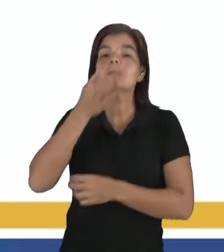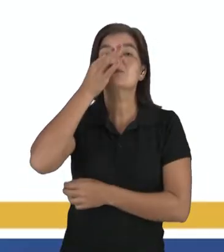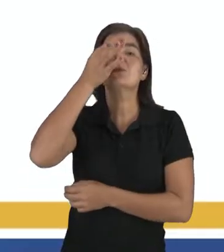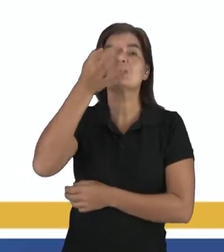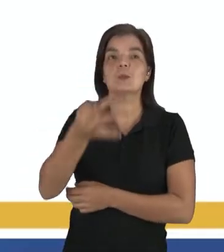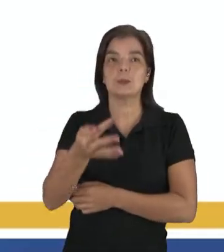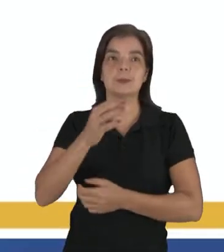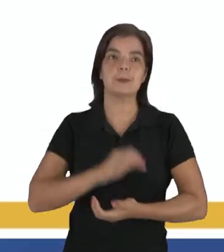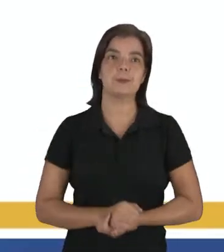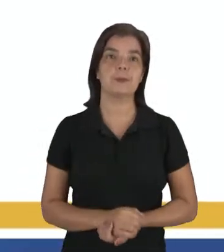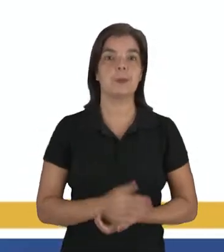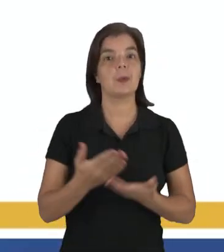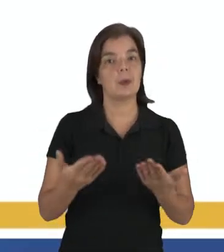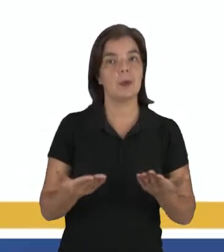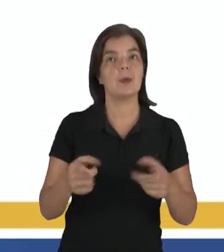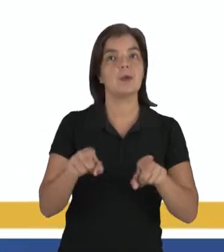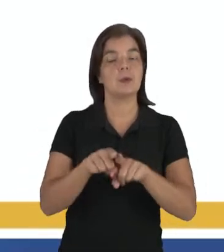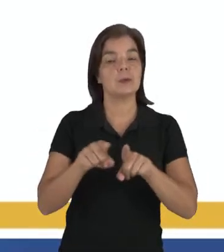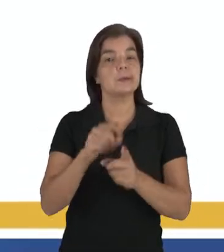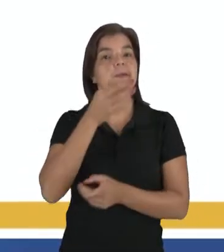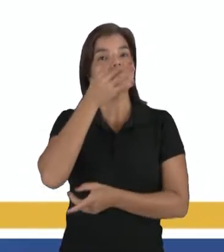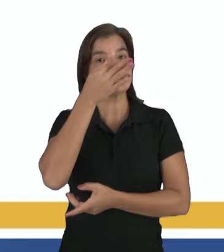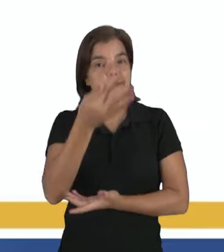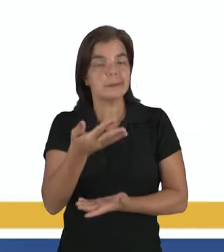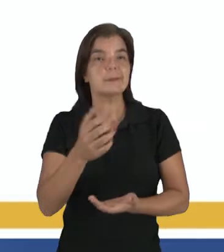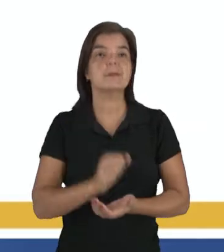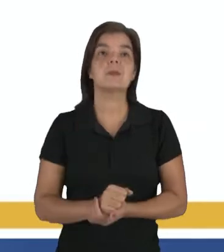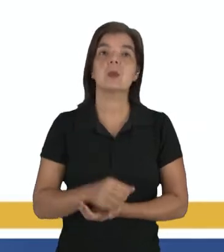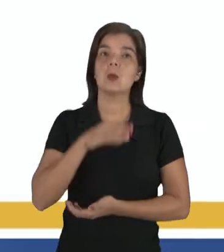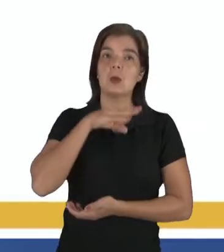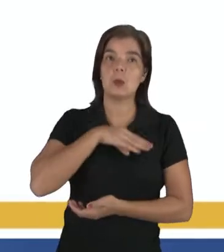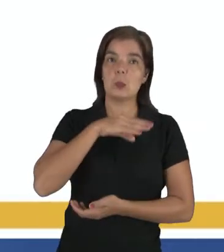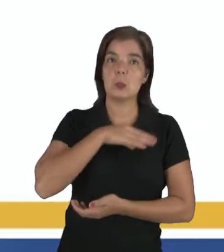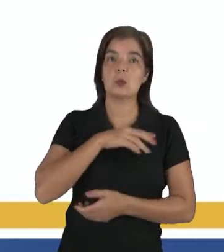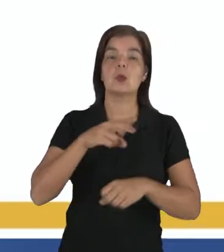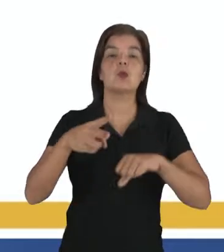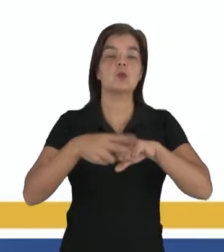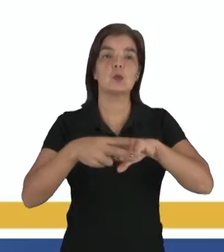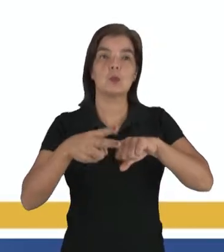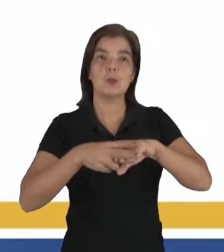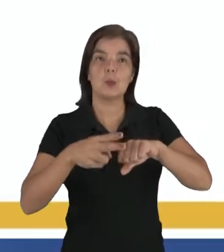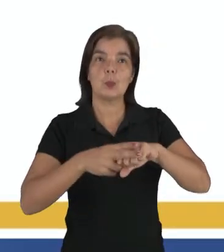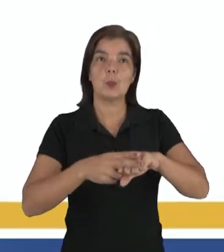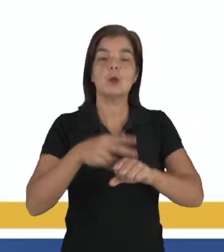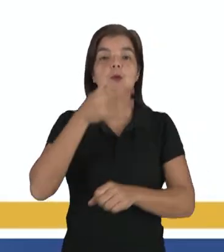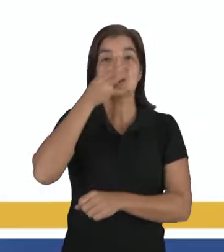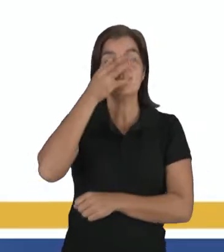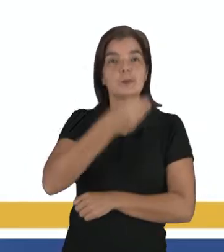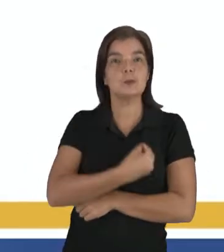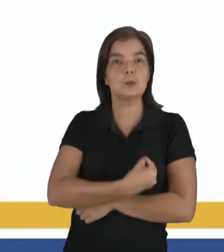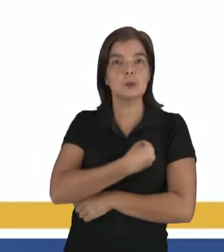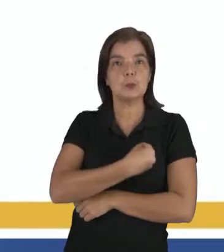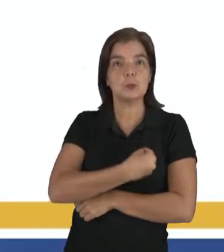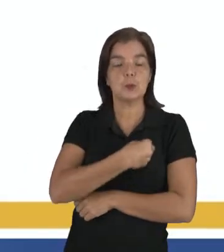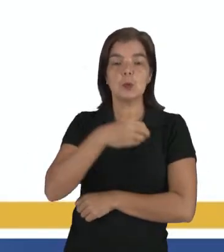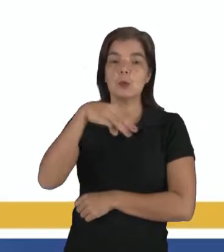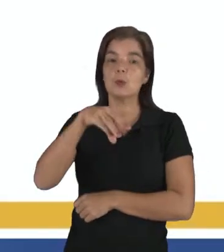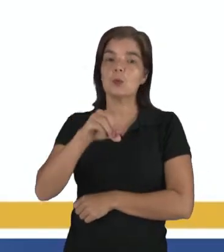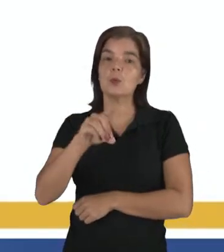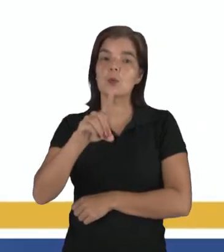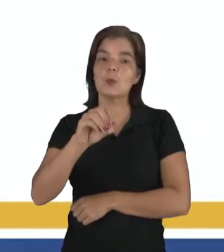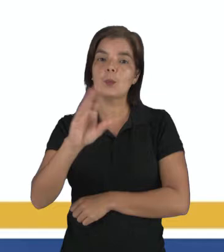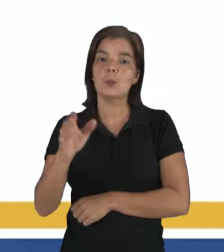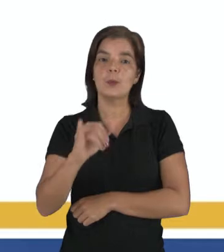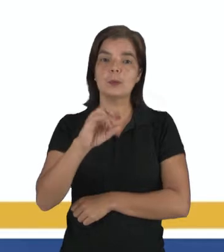expressar ações futuras. Claro, estamos falando de futuro, é para expressar ações futuras, né? E em português, esse tempo verbal corresponde ao mesmo que futuro